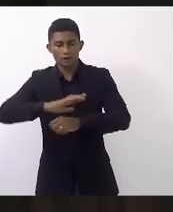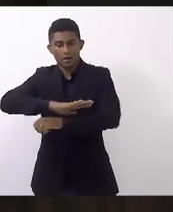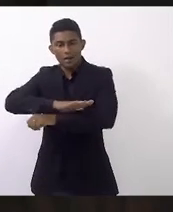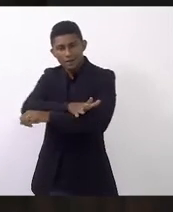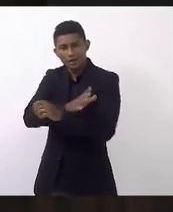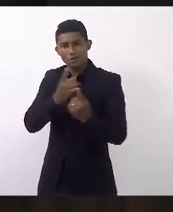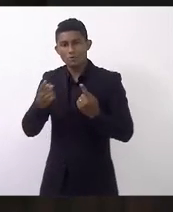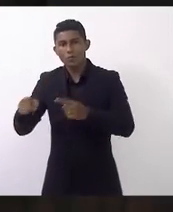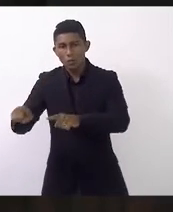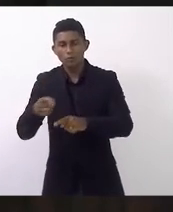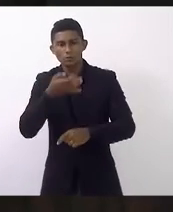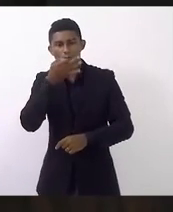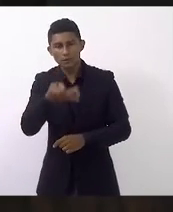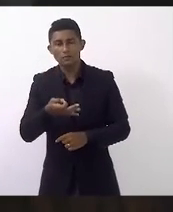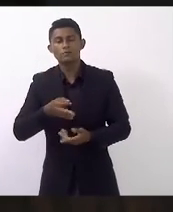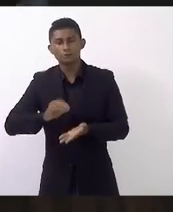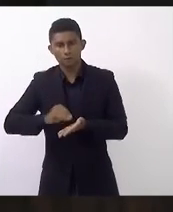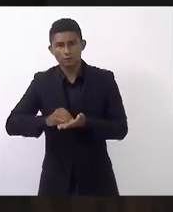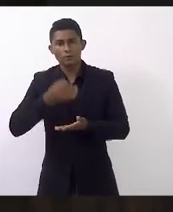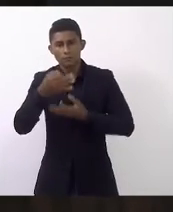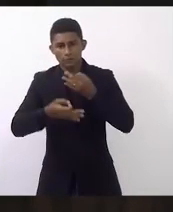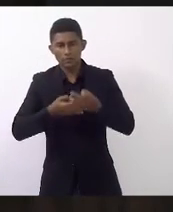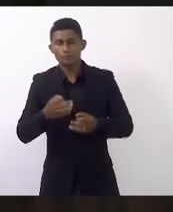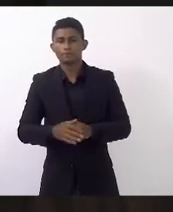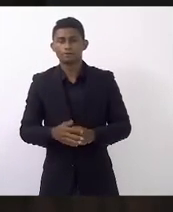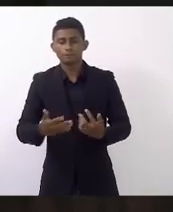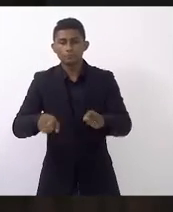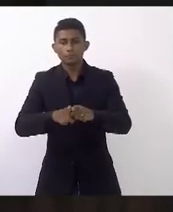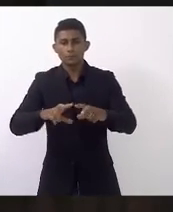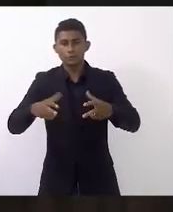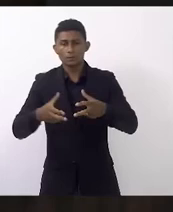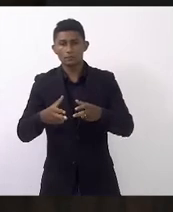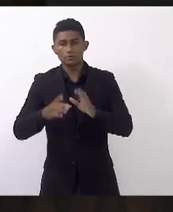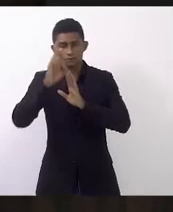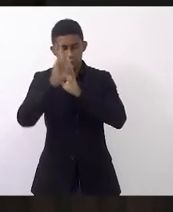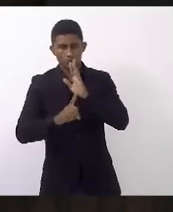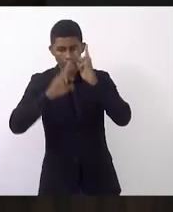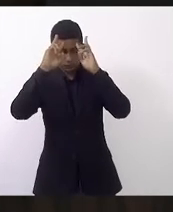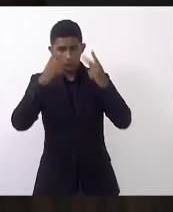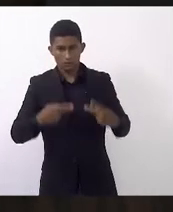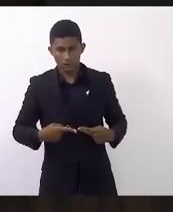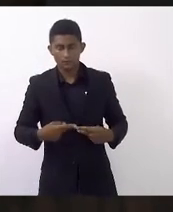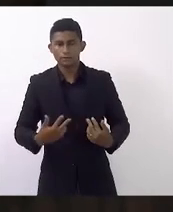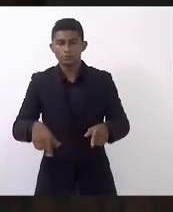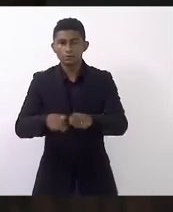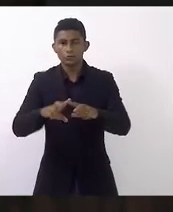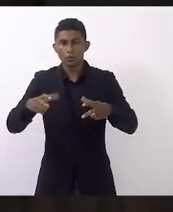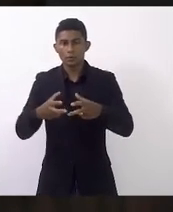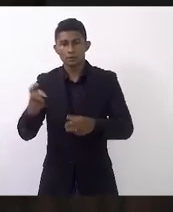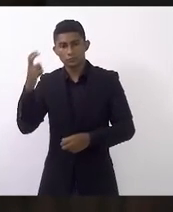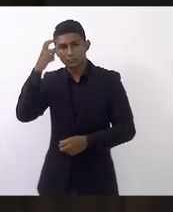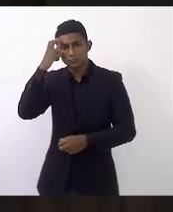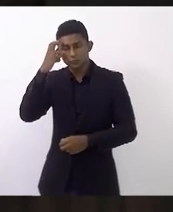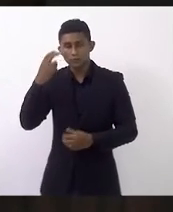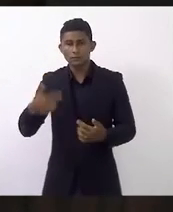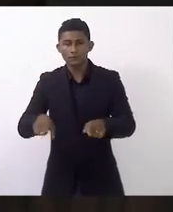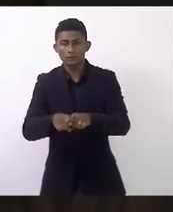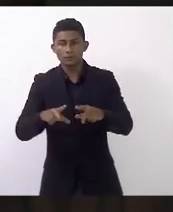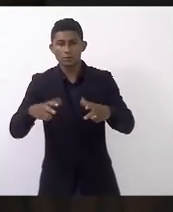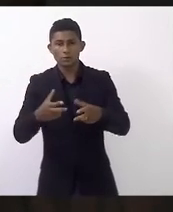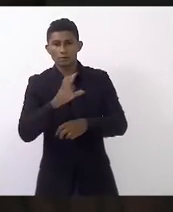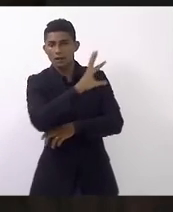cor, etnia, religião e procedência nacional, de defesa dos direitos humanos e cidadania, de cultura, de defesa do ambiente,